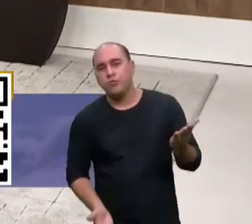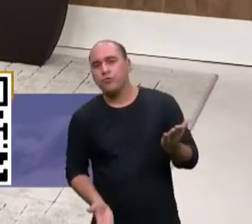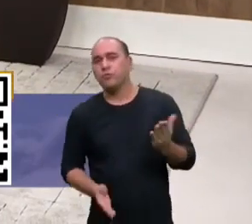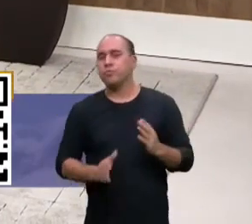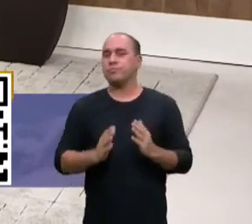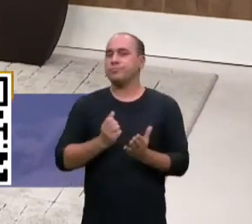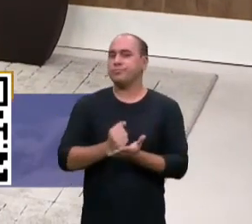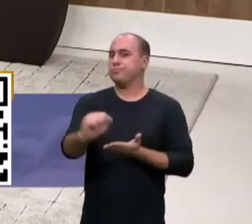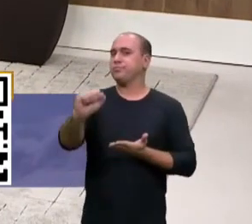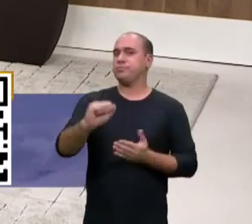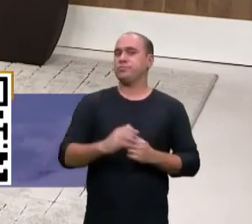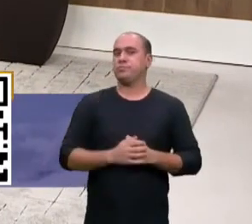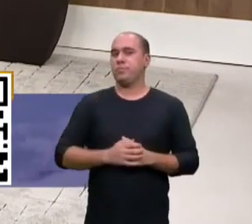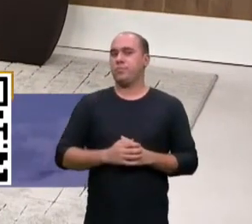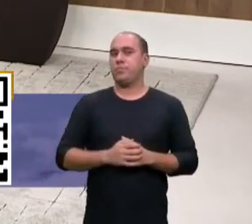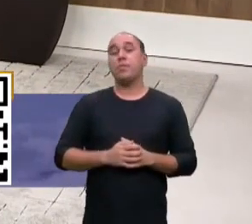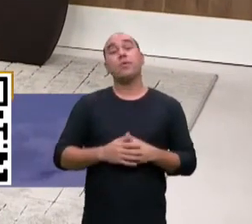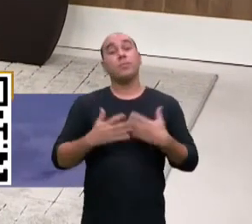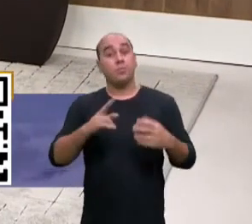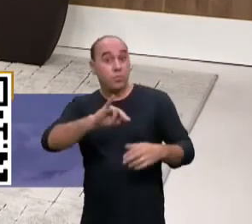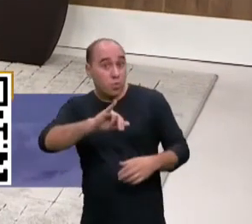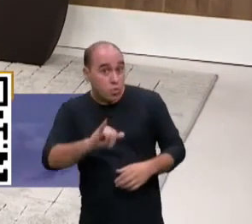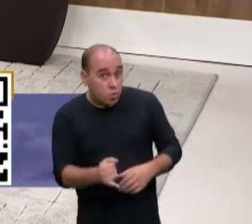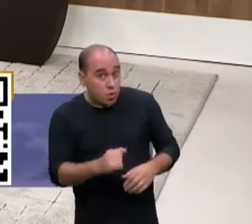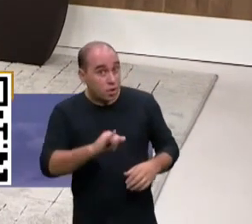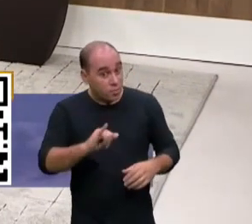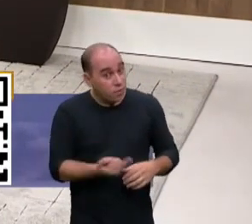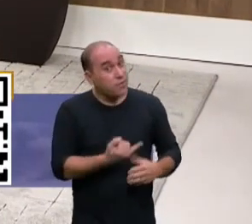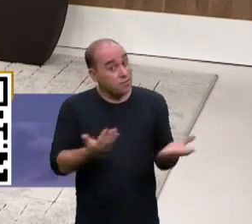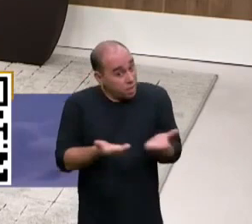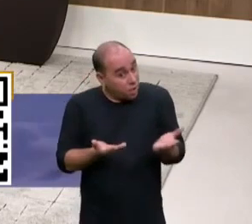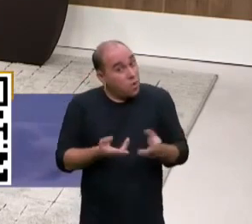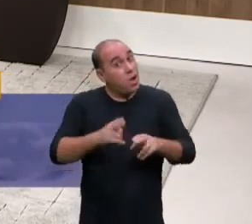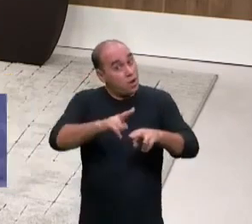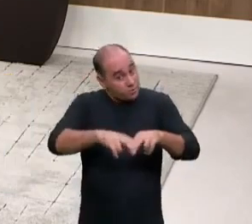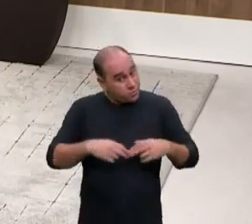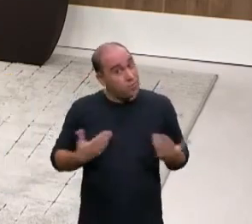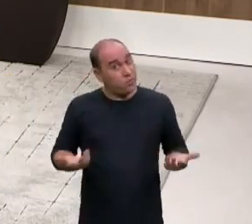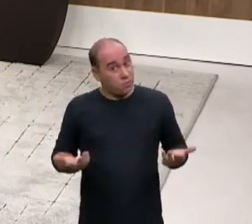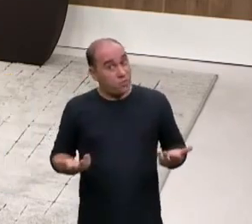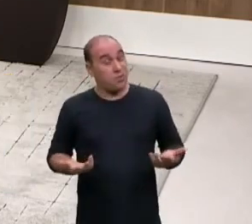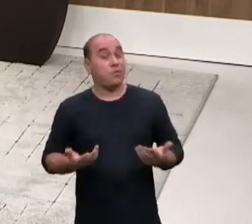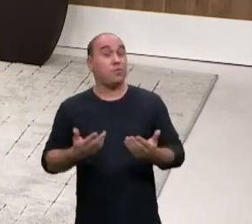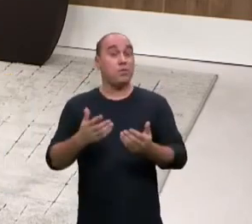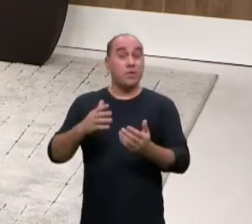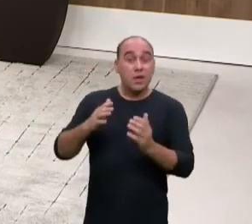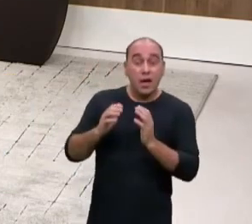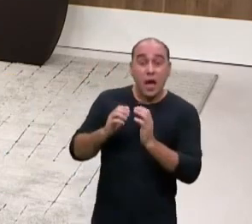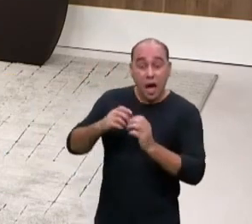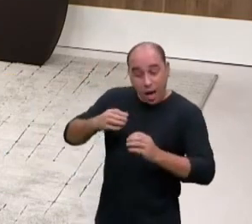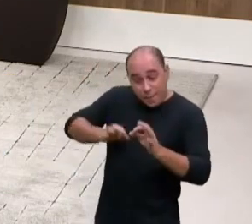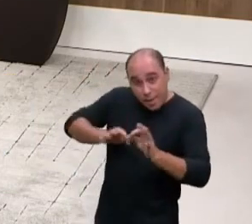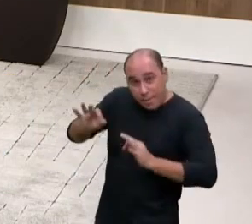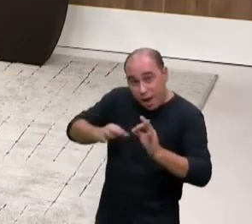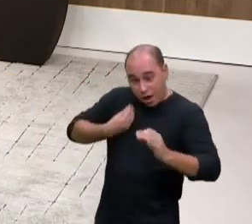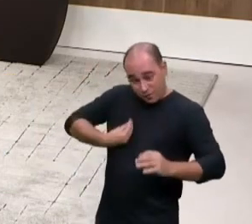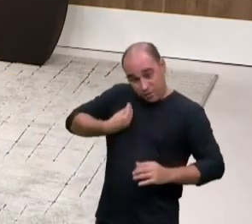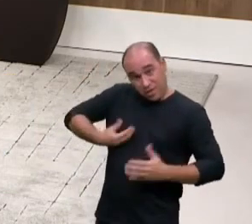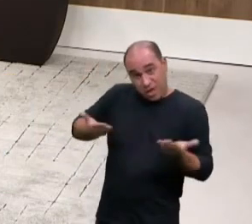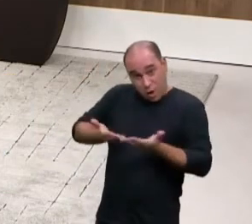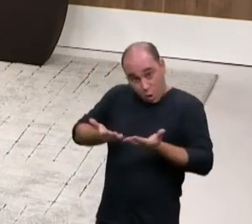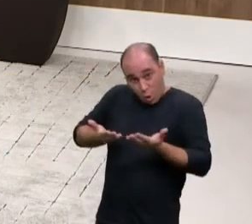perdida não tem mais o que fazer entende por isso nós temos que aproveitar agora que estamos vivos que temos chance para que a gente possa se